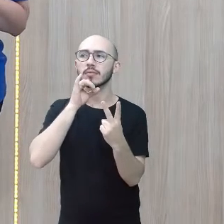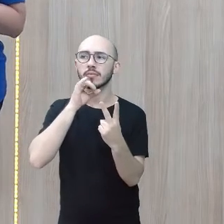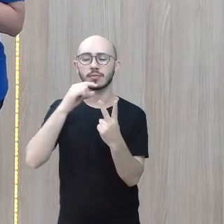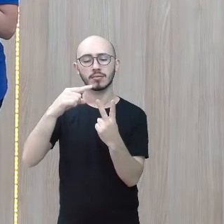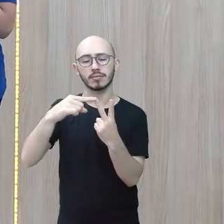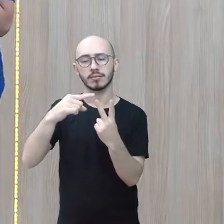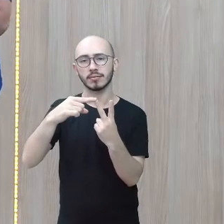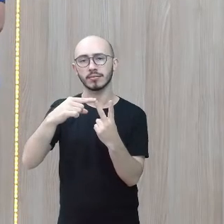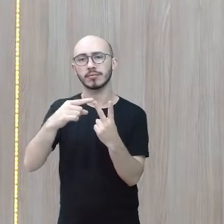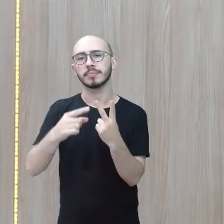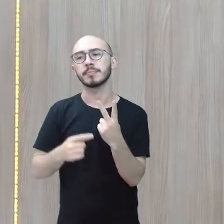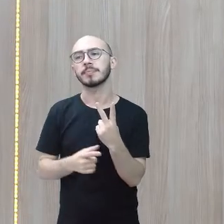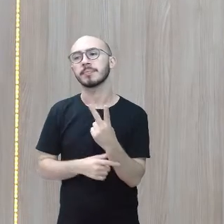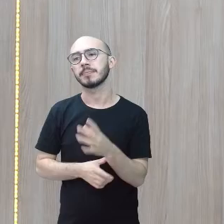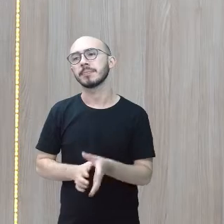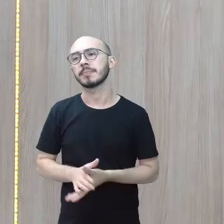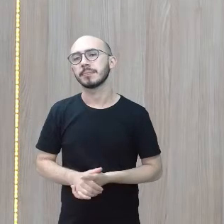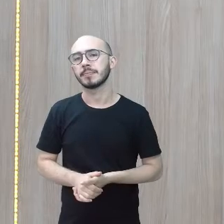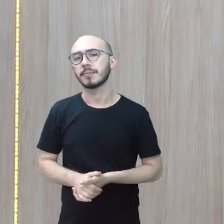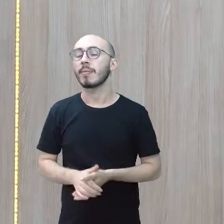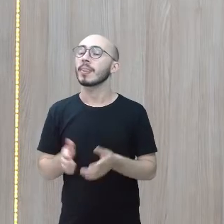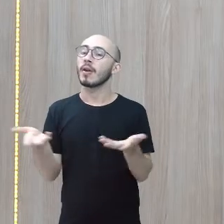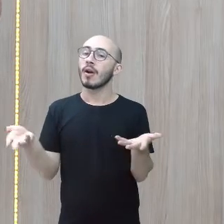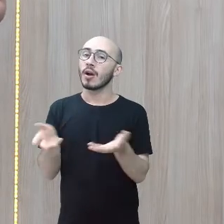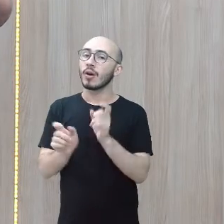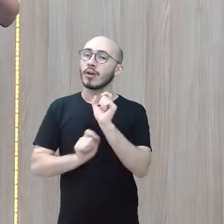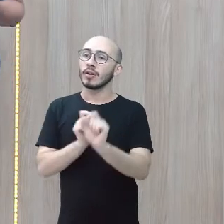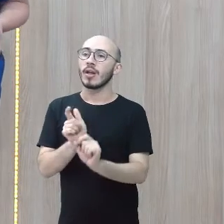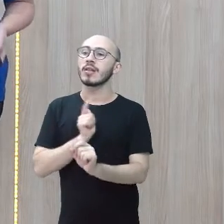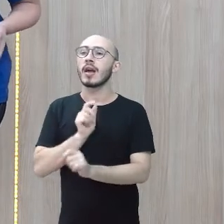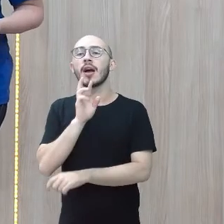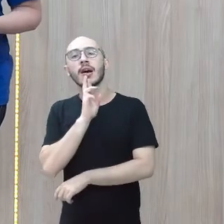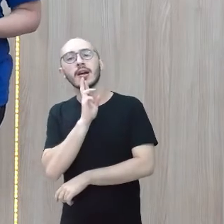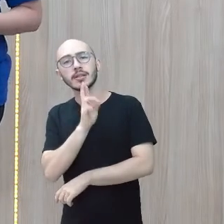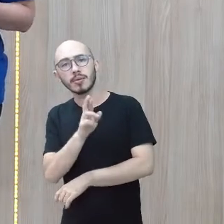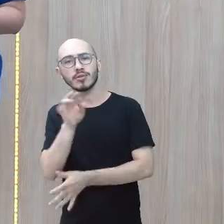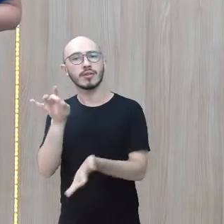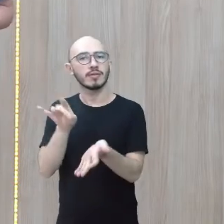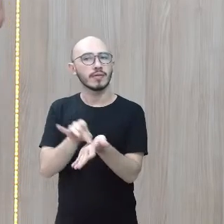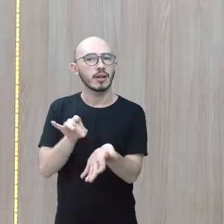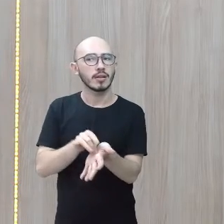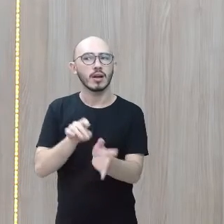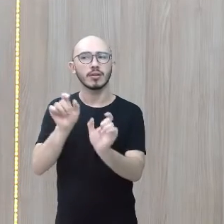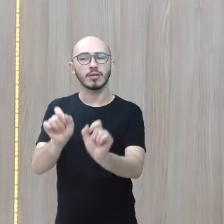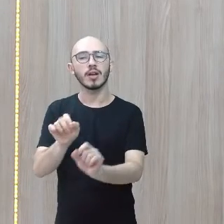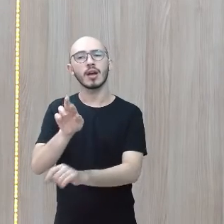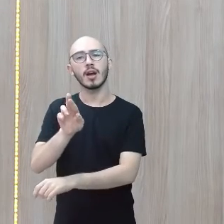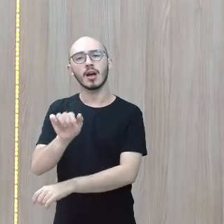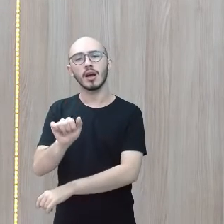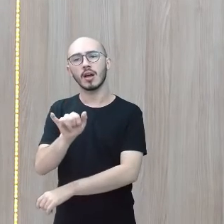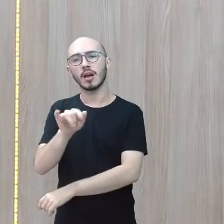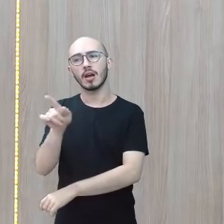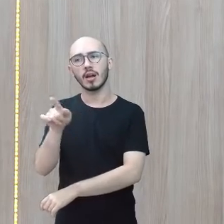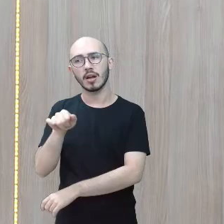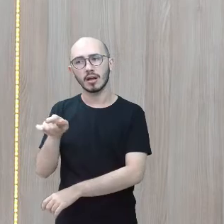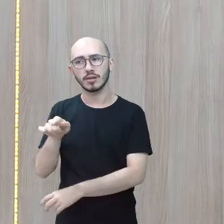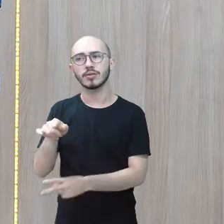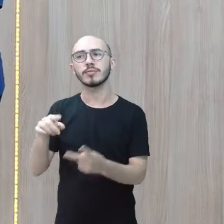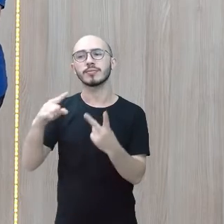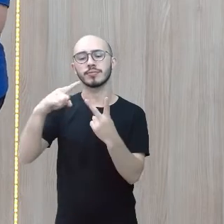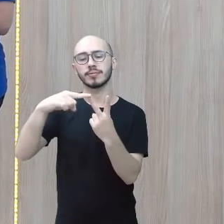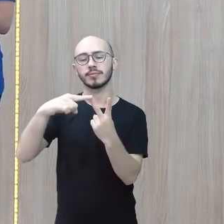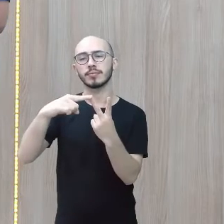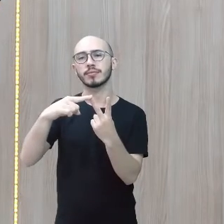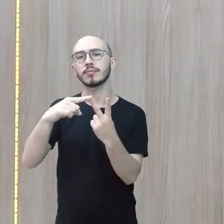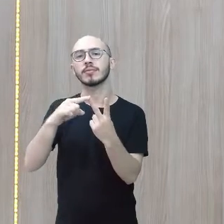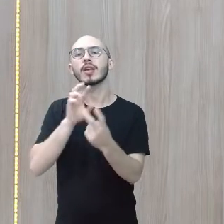com 243, tá certo? E agora, a minha resposta, de fato, né, a minha raiz, né, o valor daquele número ali, vai ser igual